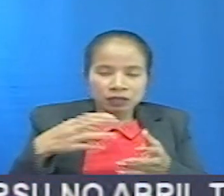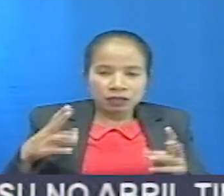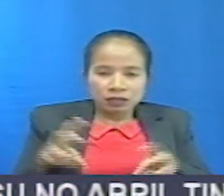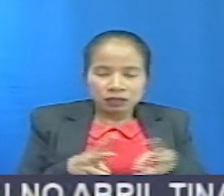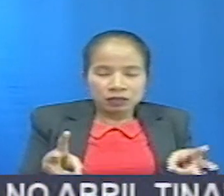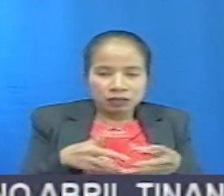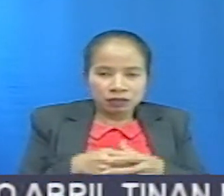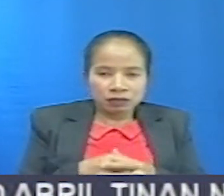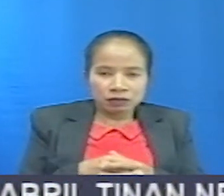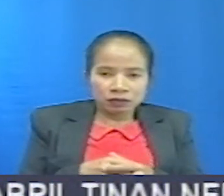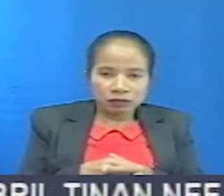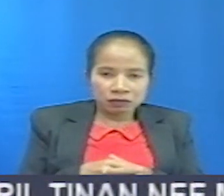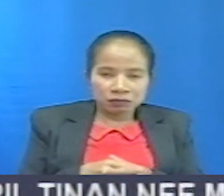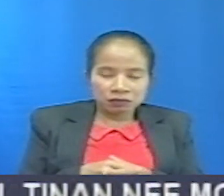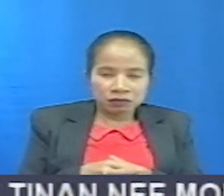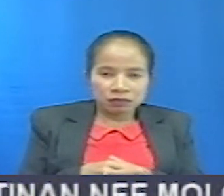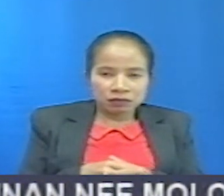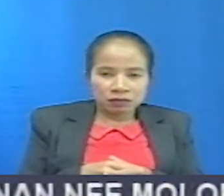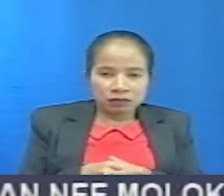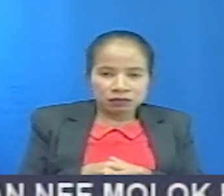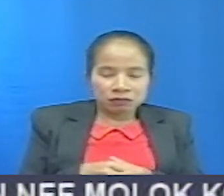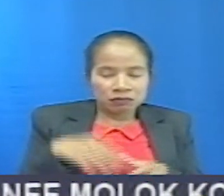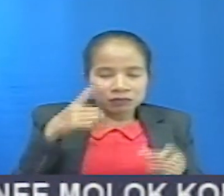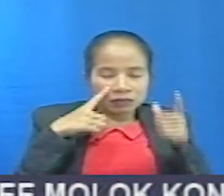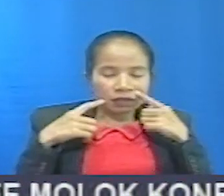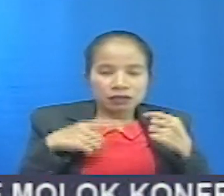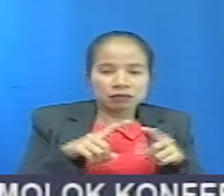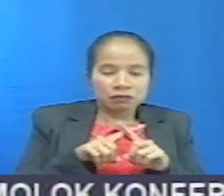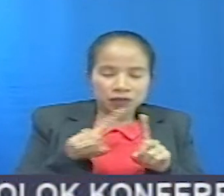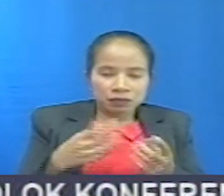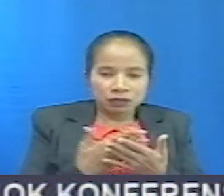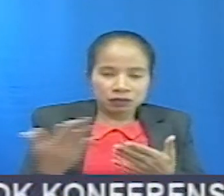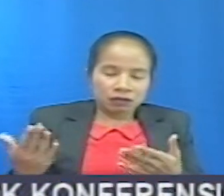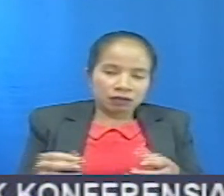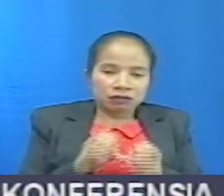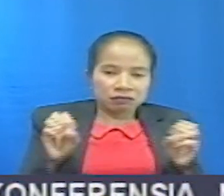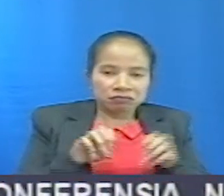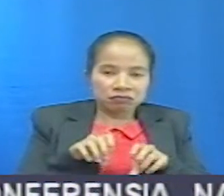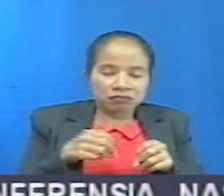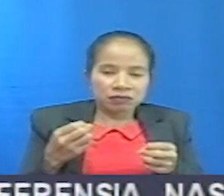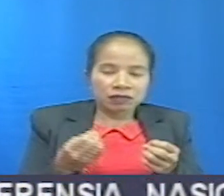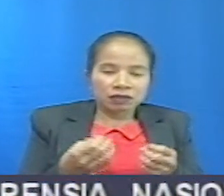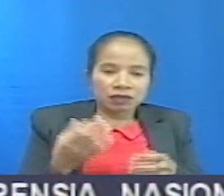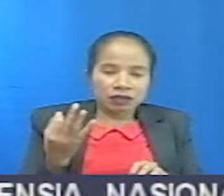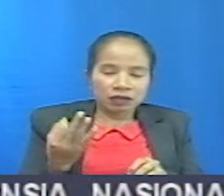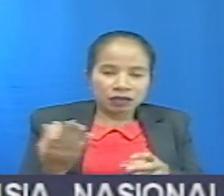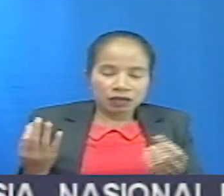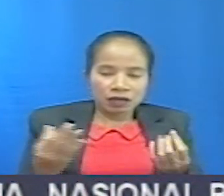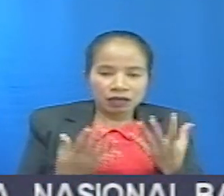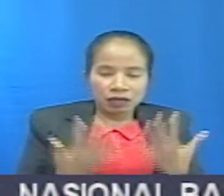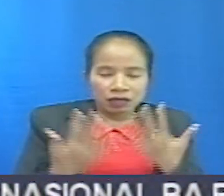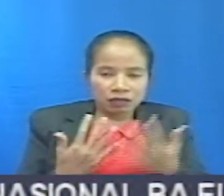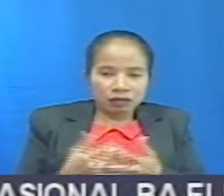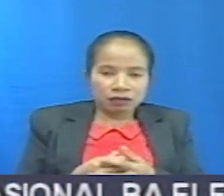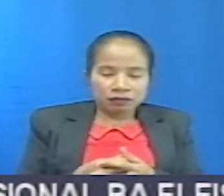saya hansan kapal kawal hansan tau hela lima baun tani selau na mesti sasan ni malarnos la aproveita ida hansan ami saya hudu